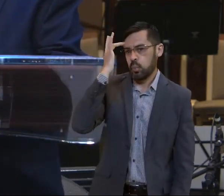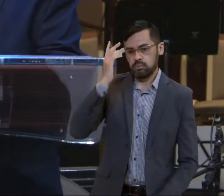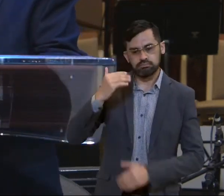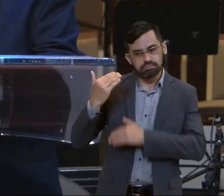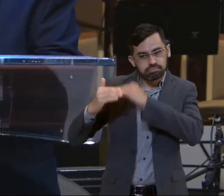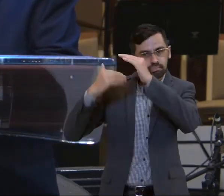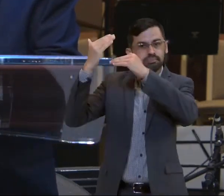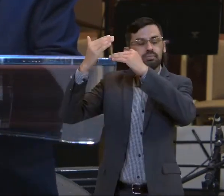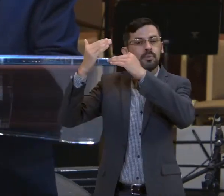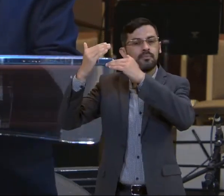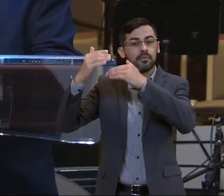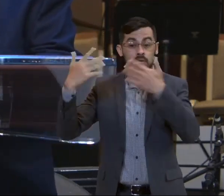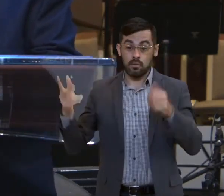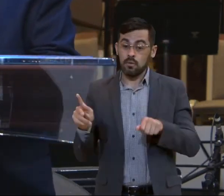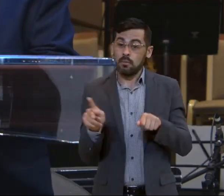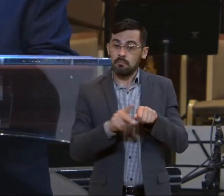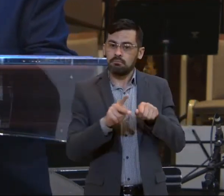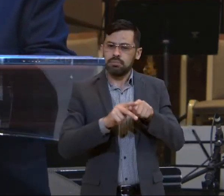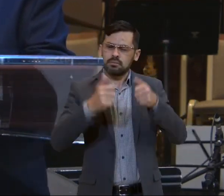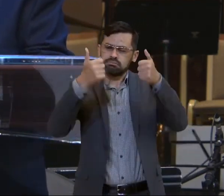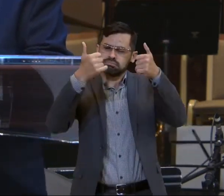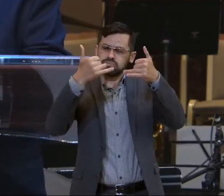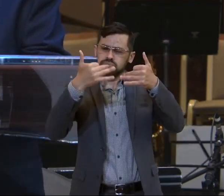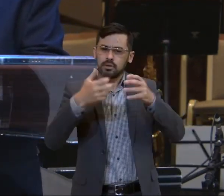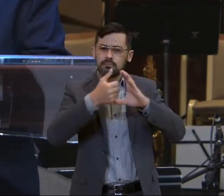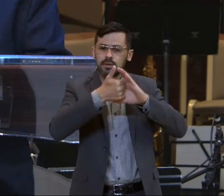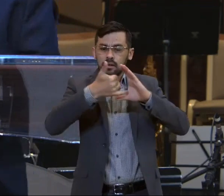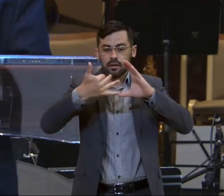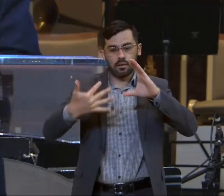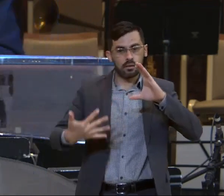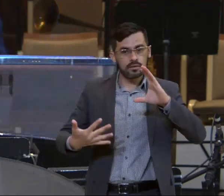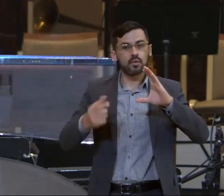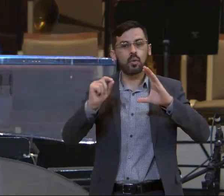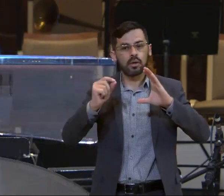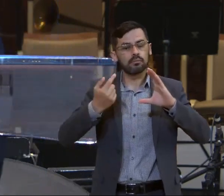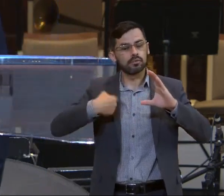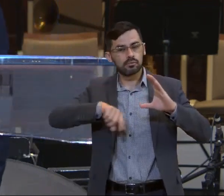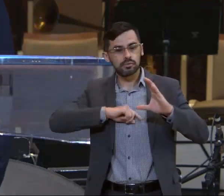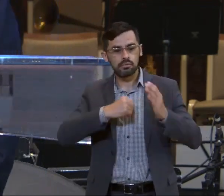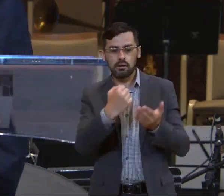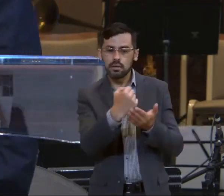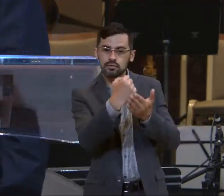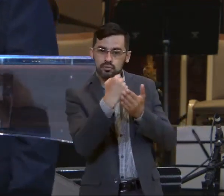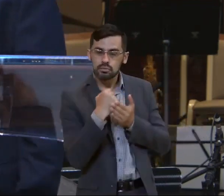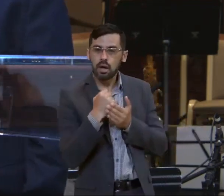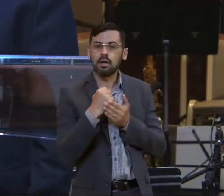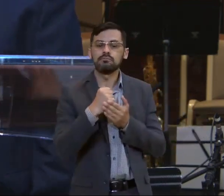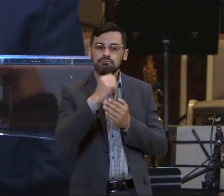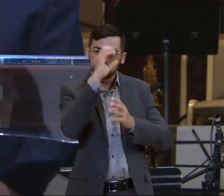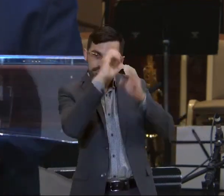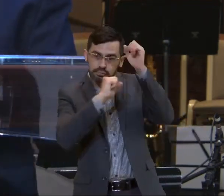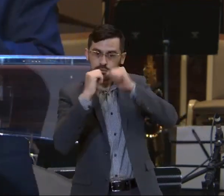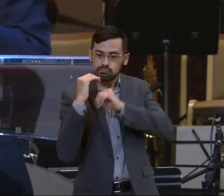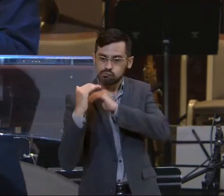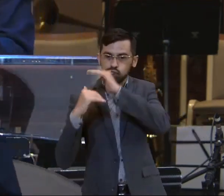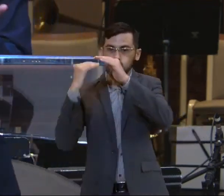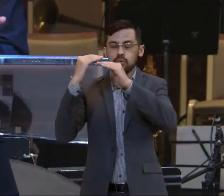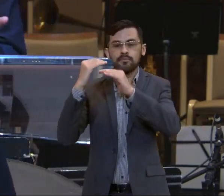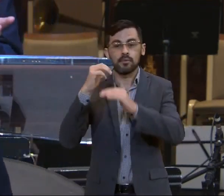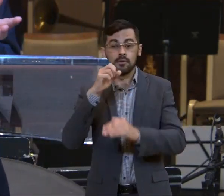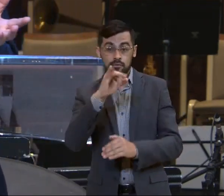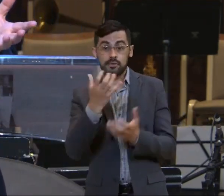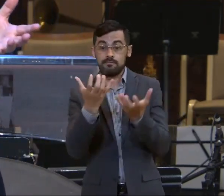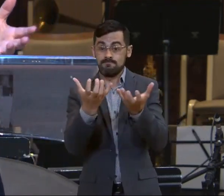E aí Pedro nos dá uma série de qualidades que nos ajudam a desenvolver essa maturidade. Ele diz: ó, se você